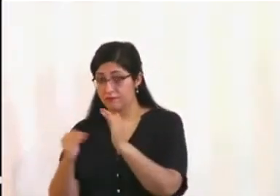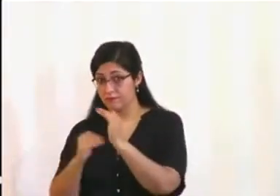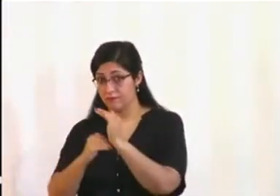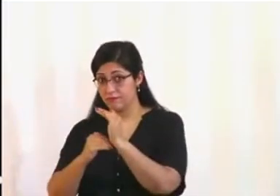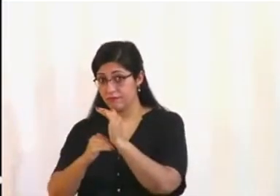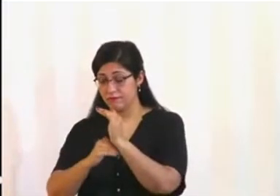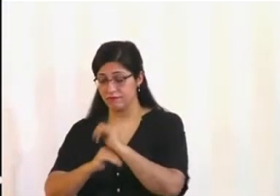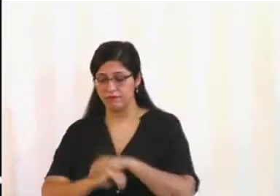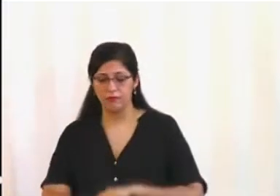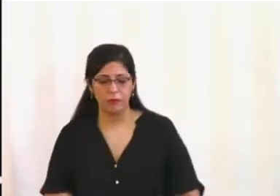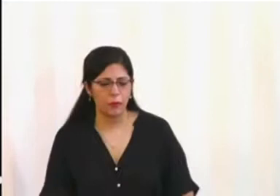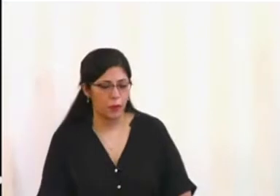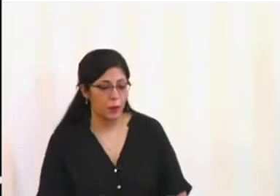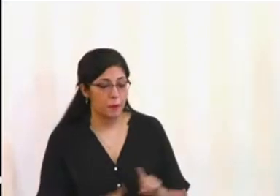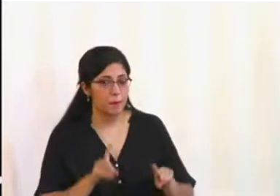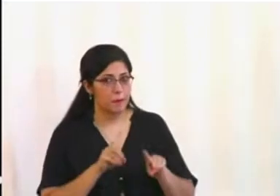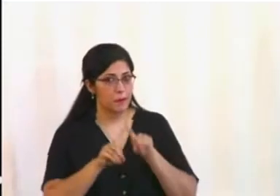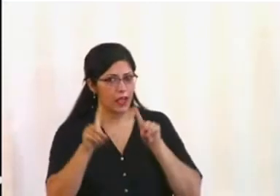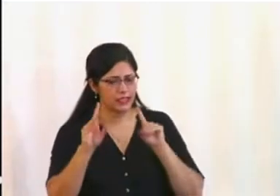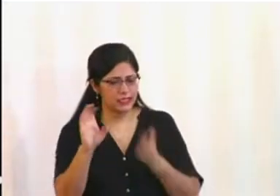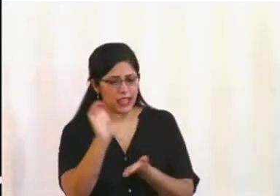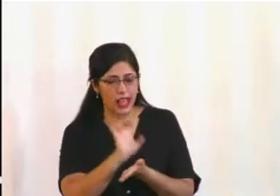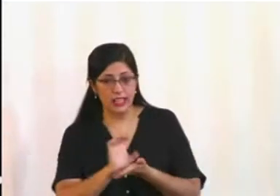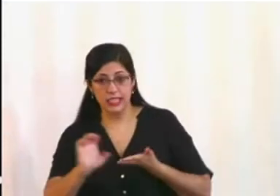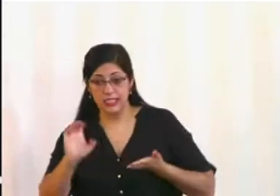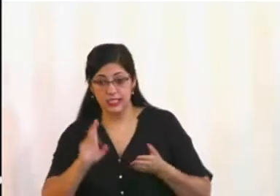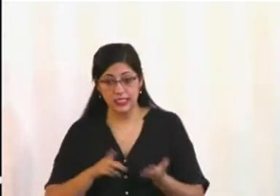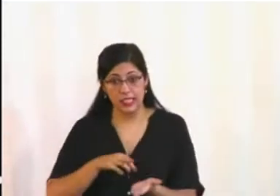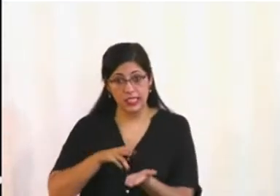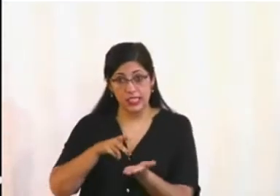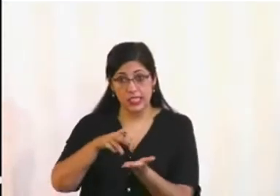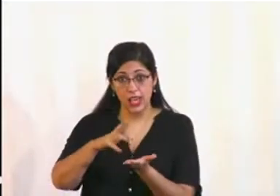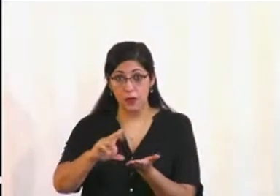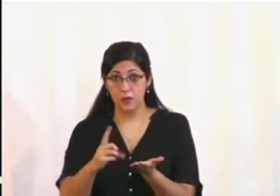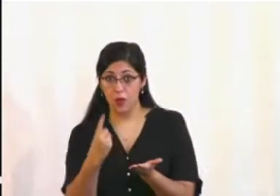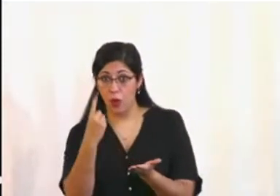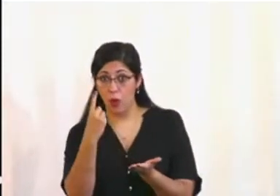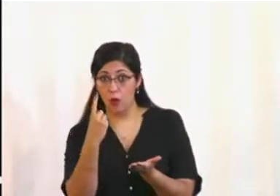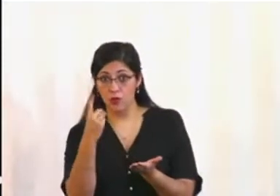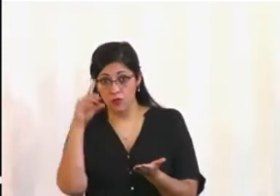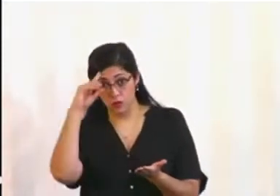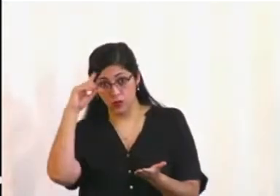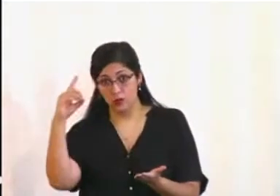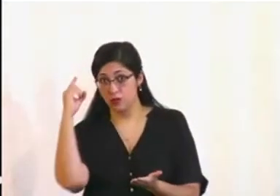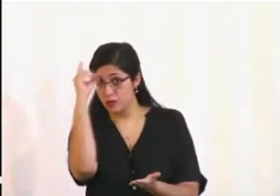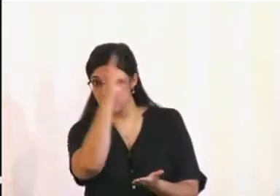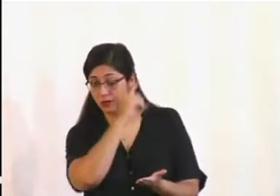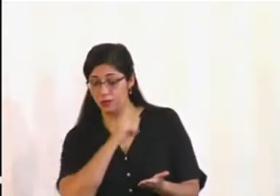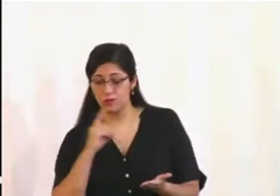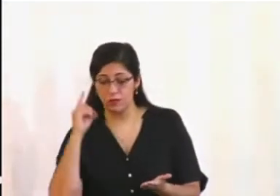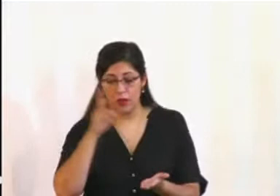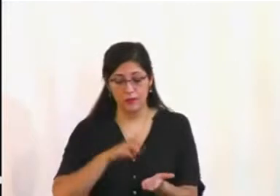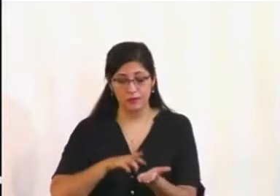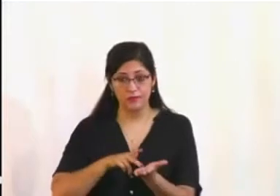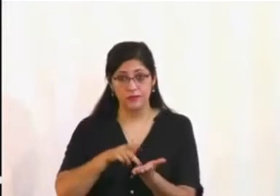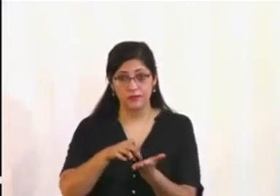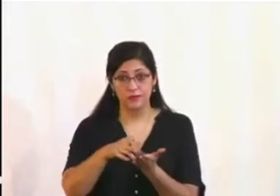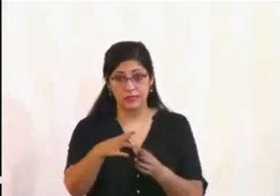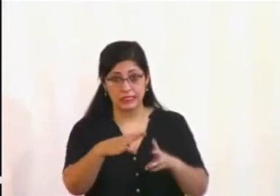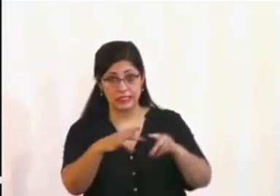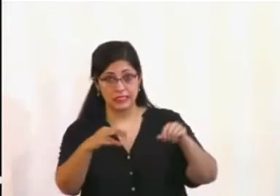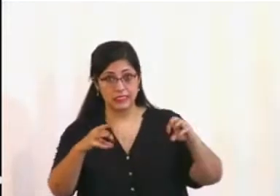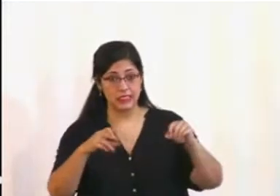moço. Ele mesmo, porém, se foi ao deserto, caminho de um dia, e veio, e se assentou debaixo de